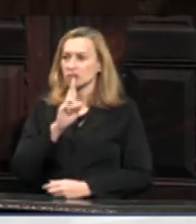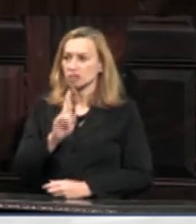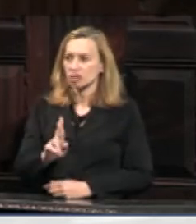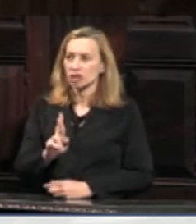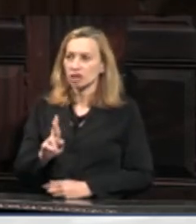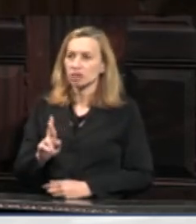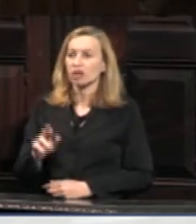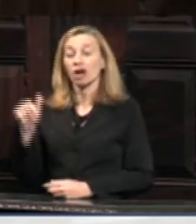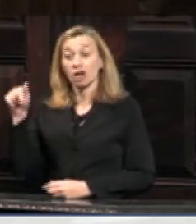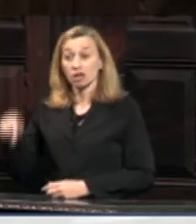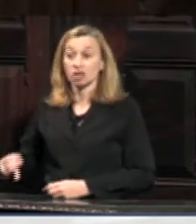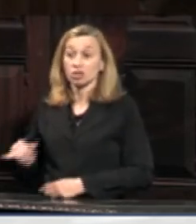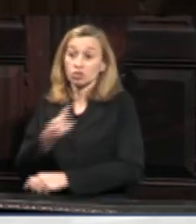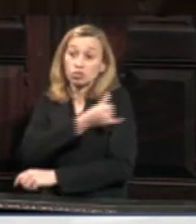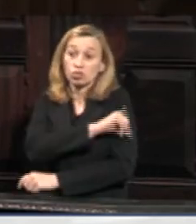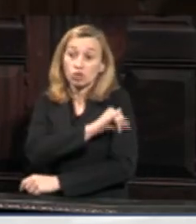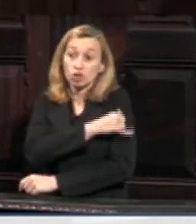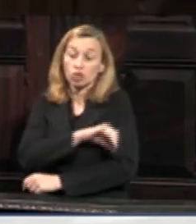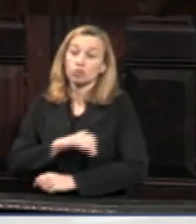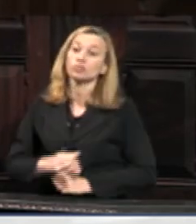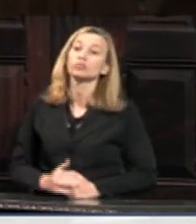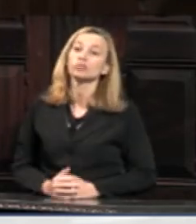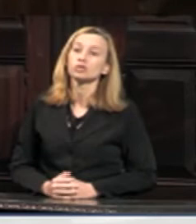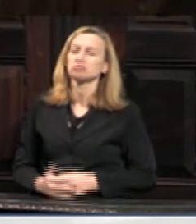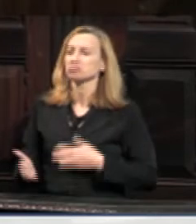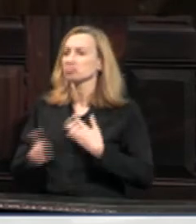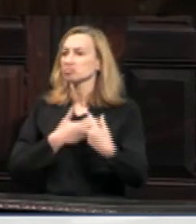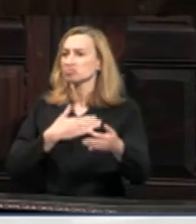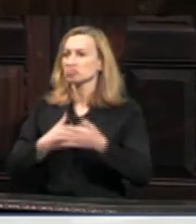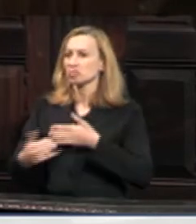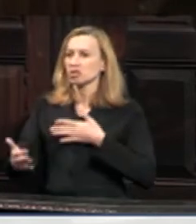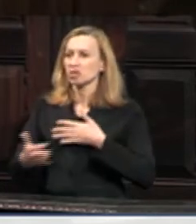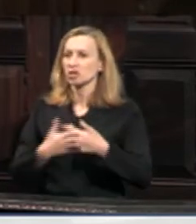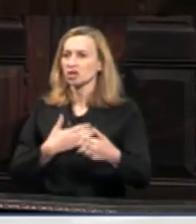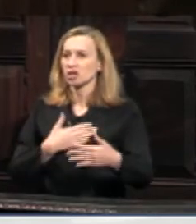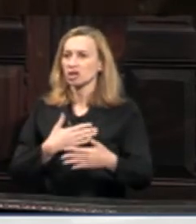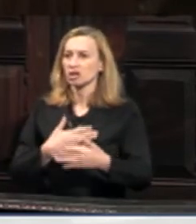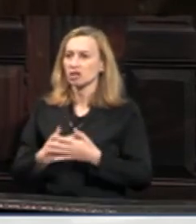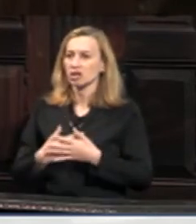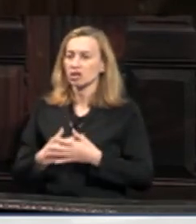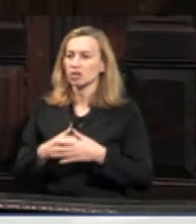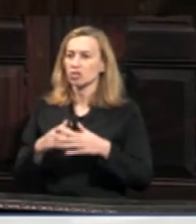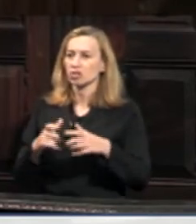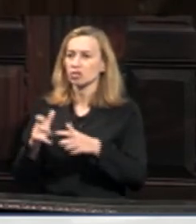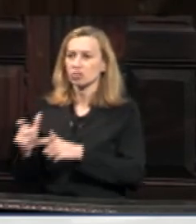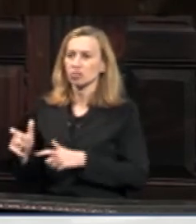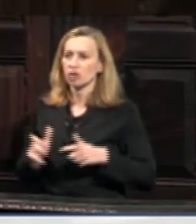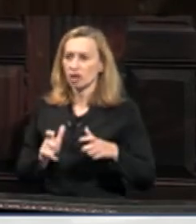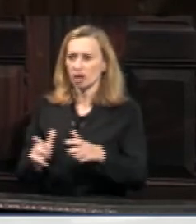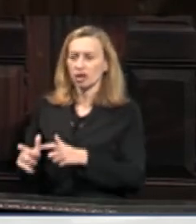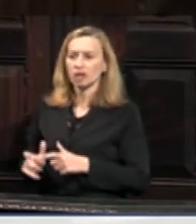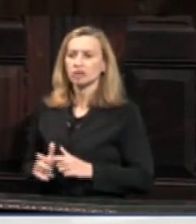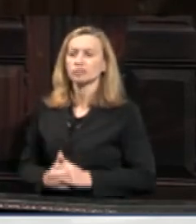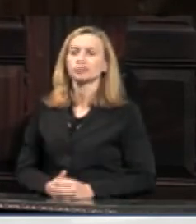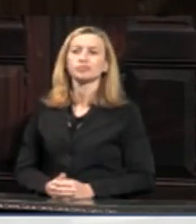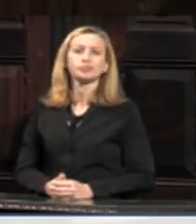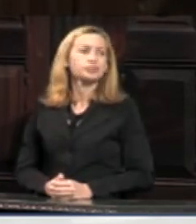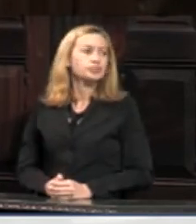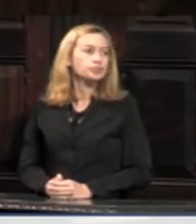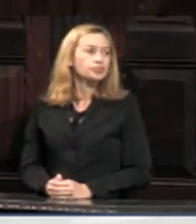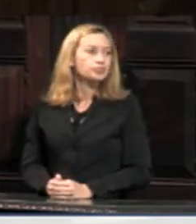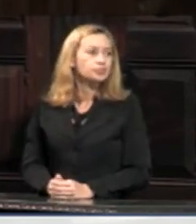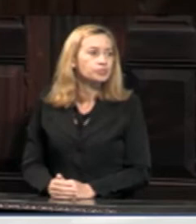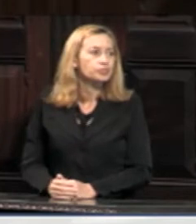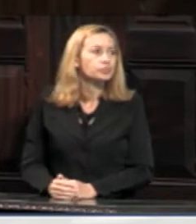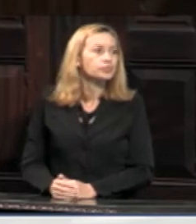de Janeiro, como em qualquer unidade da federação, como também